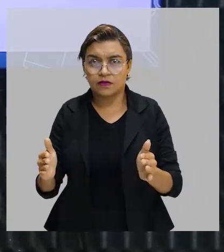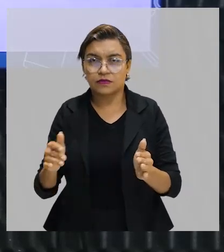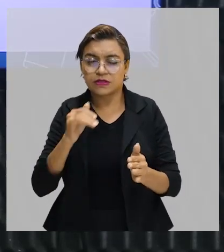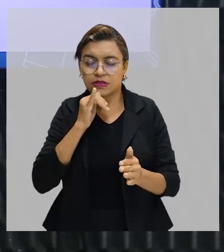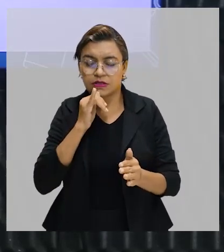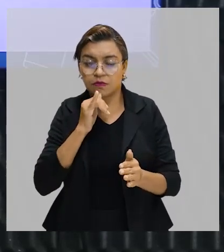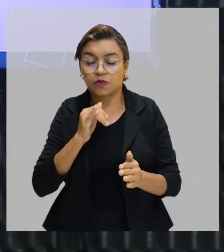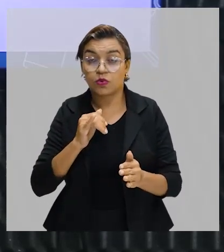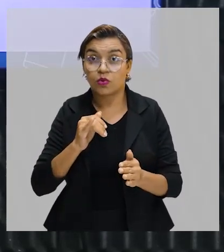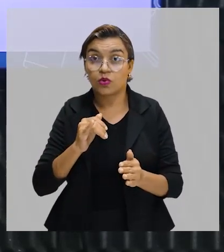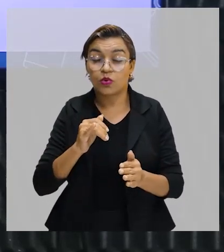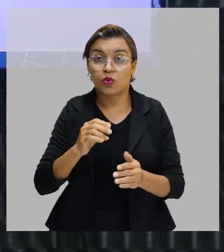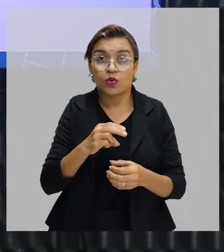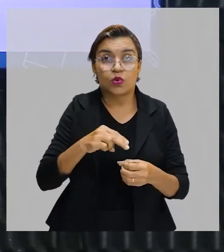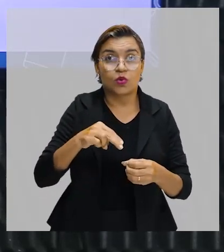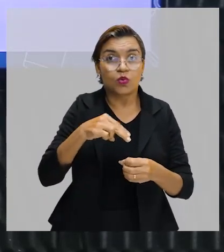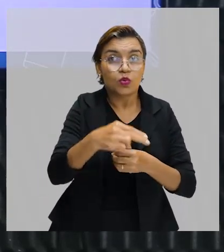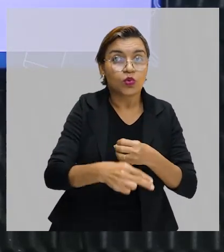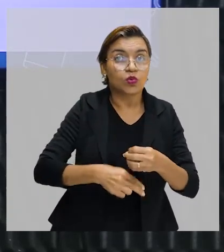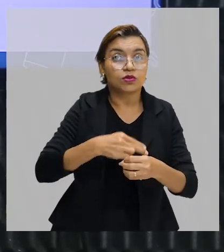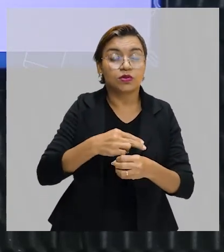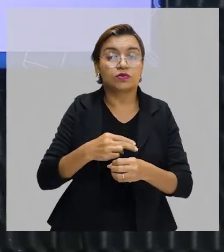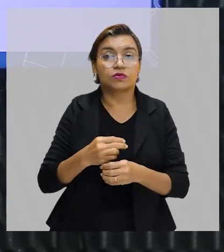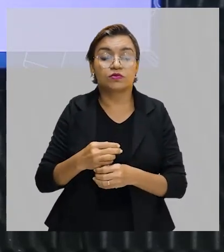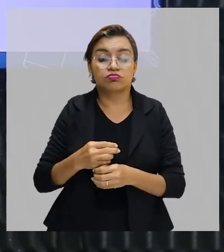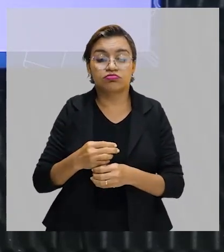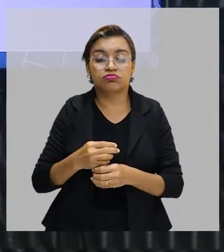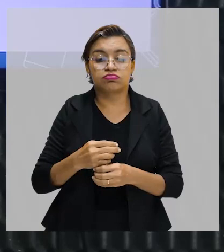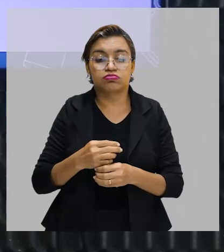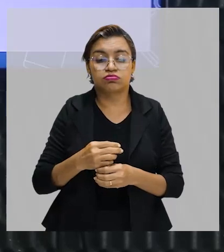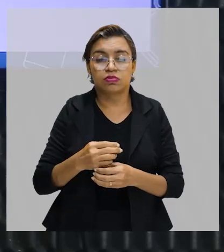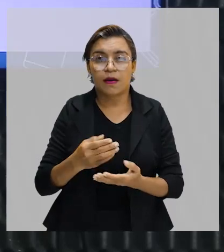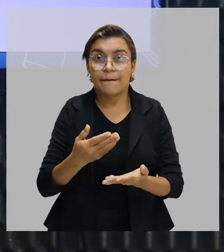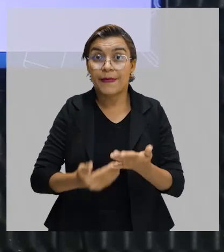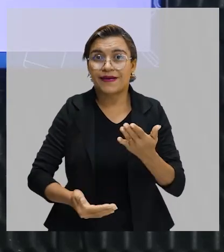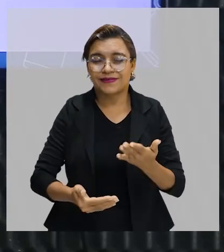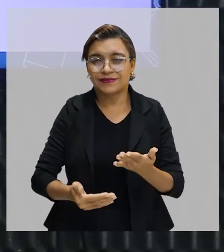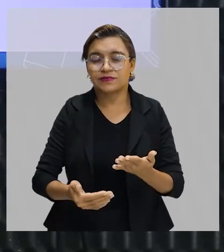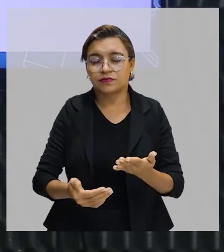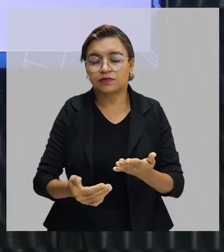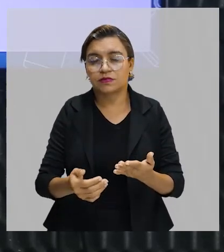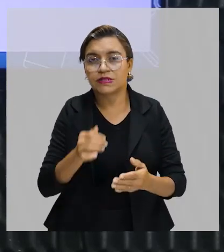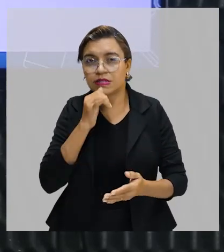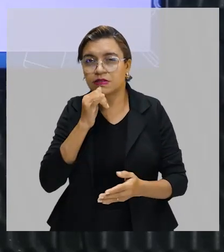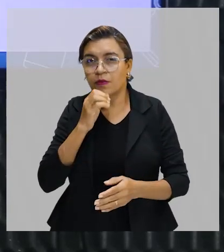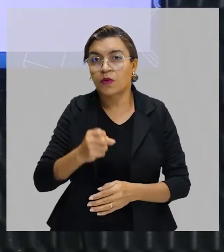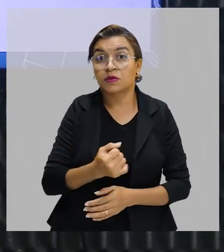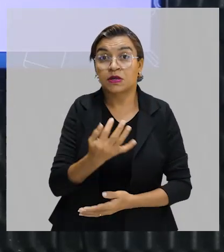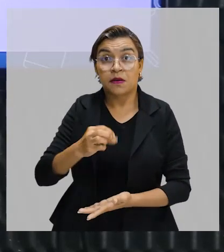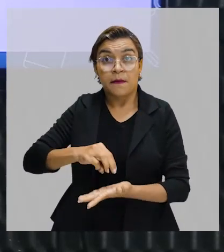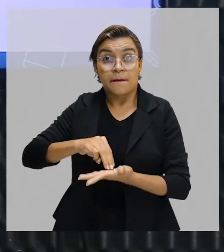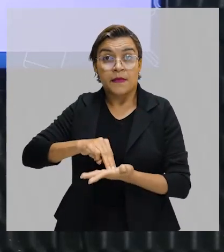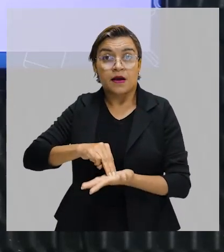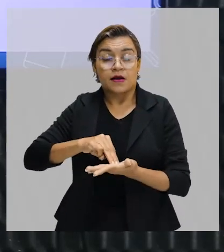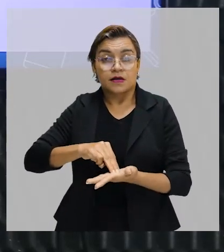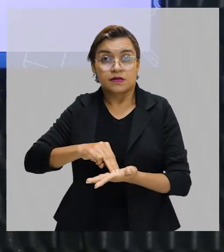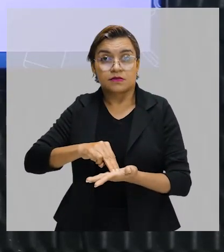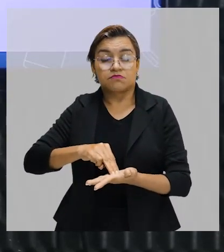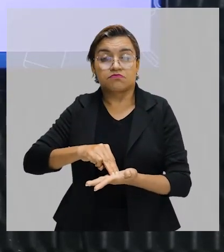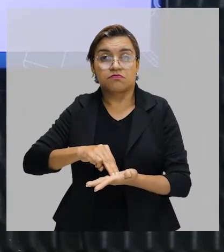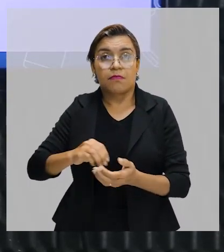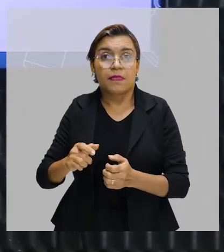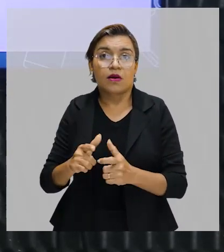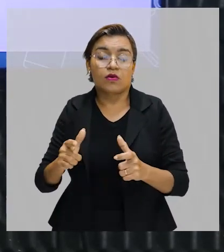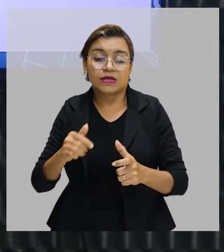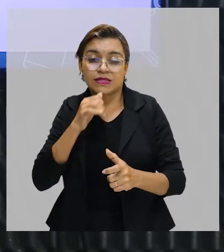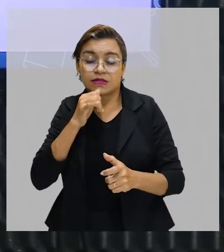perder, vamos assim dizer. Então eu vou ter que ter uma quantidade de massa muito maior justamente para poder esses nêutrons que são